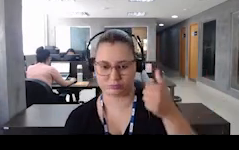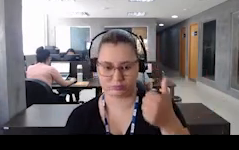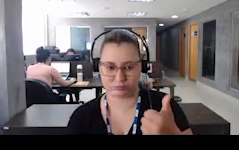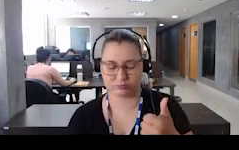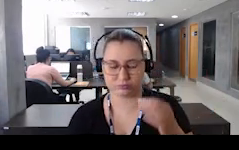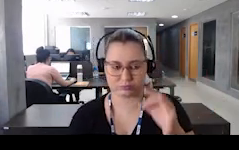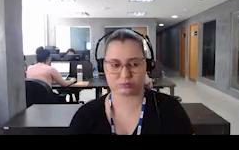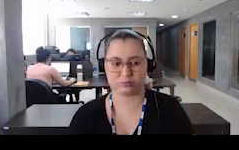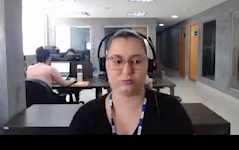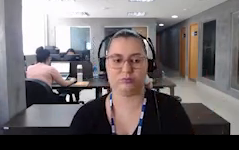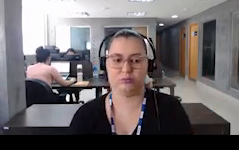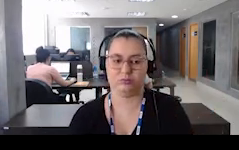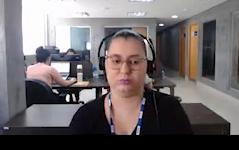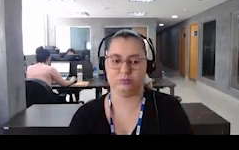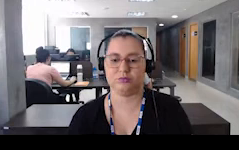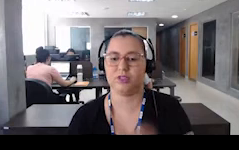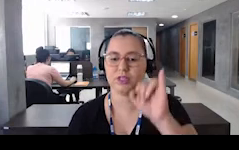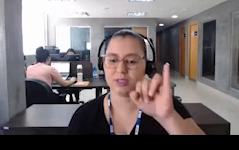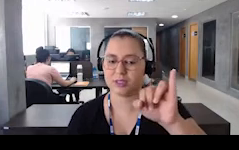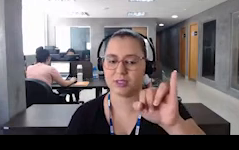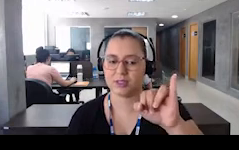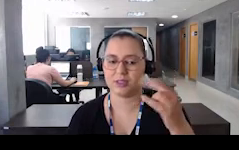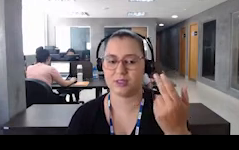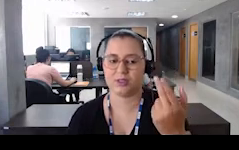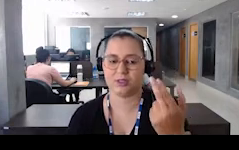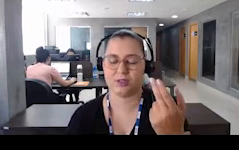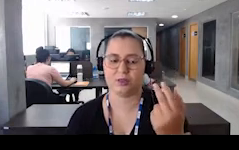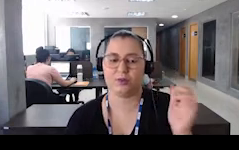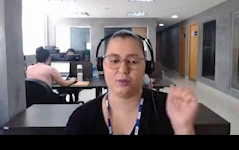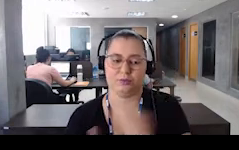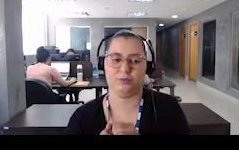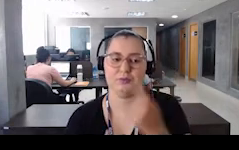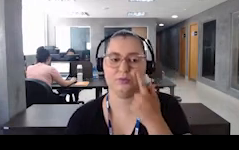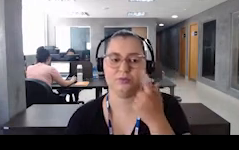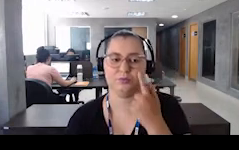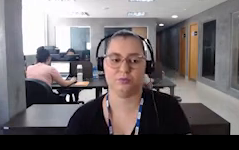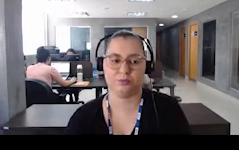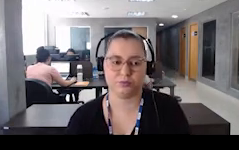24,95, certo? Então, a corrente aqui vai ser quem? Vamos calcular aqui junto, então?